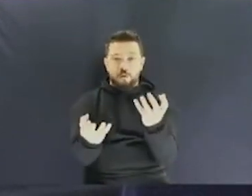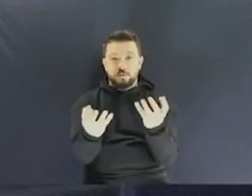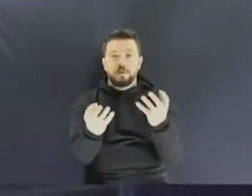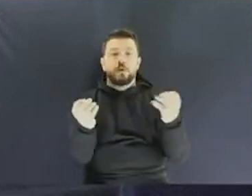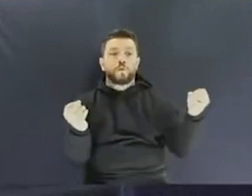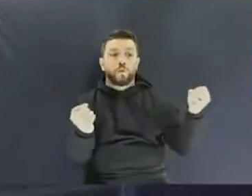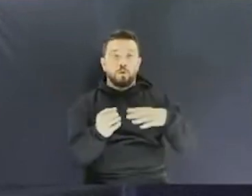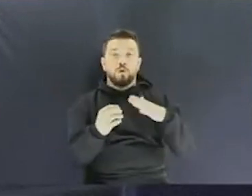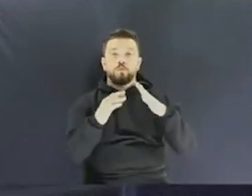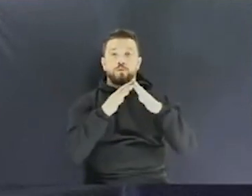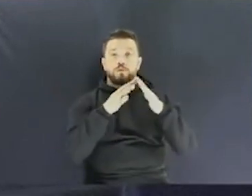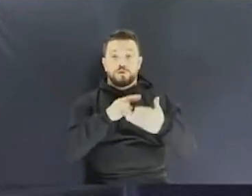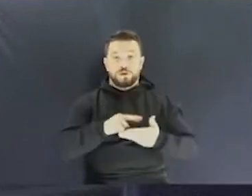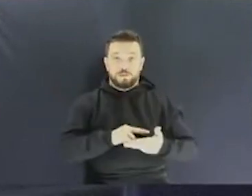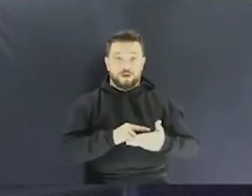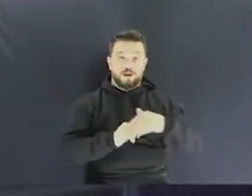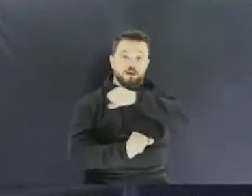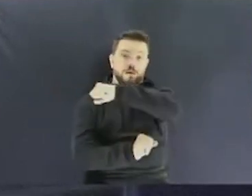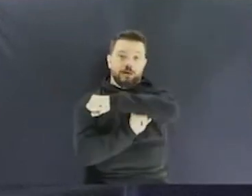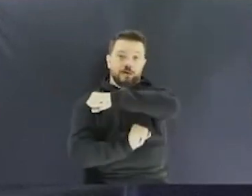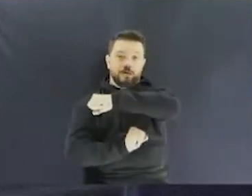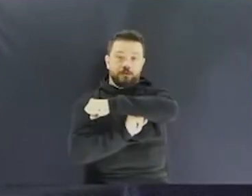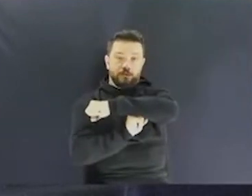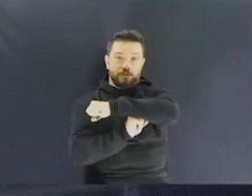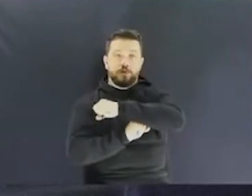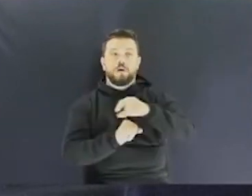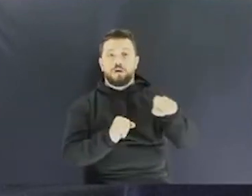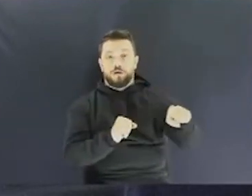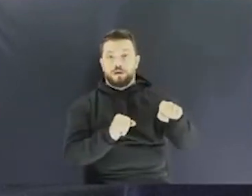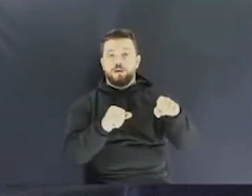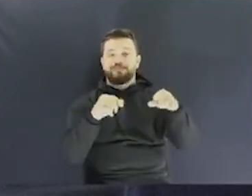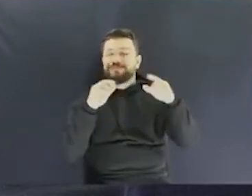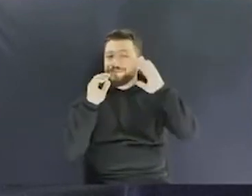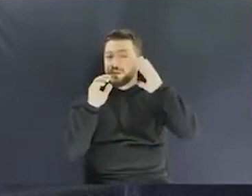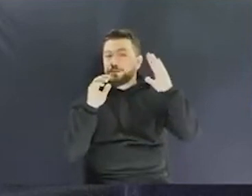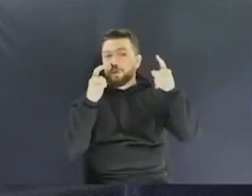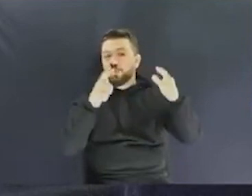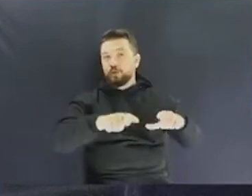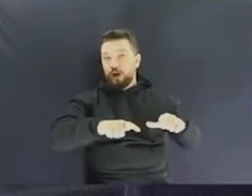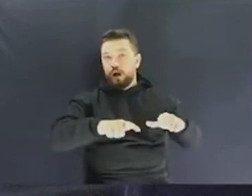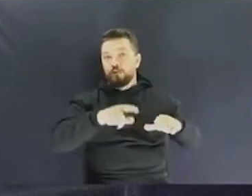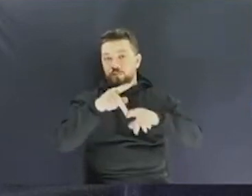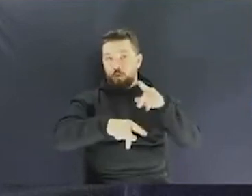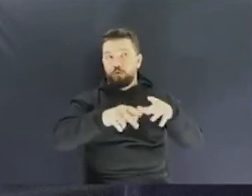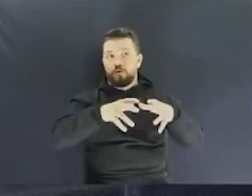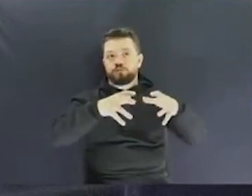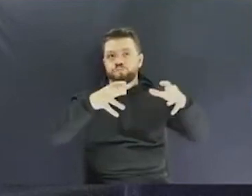Tatuquara, atenção, uma das regionais mais populosas, a gente sabe da demanda que tem pela educação